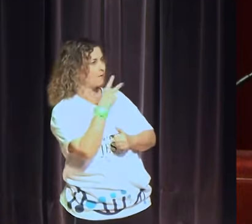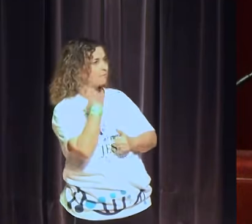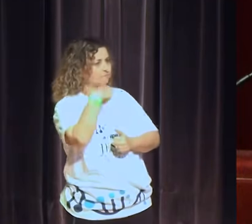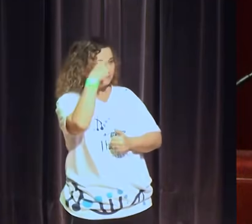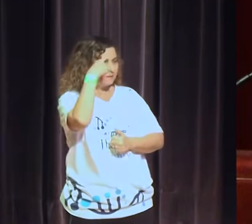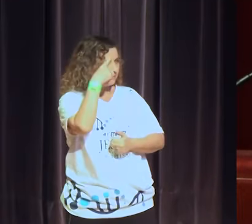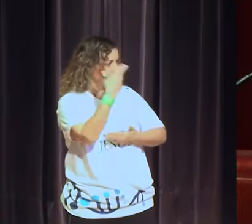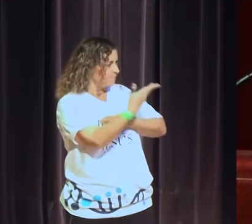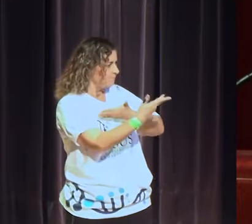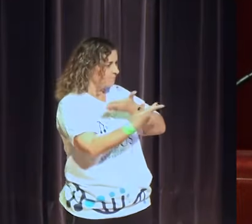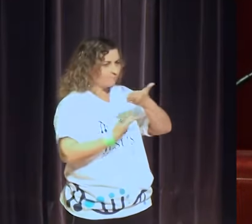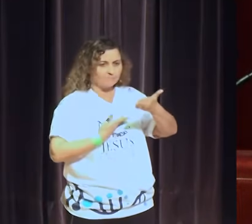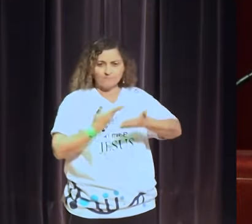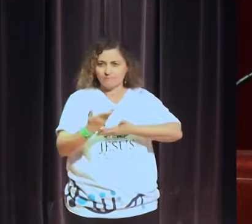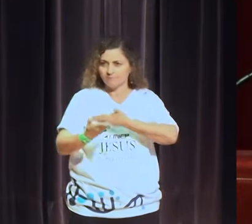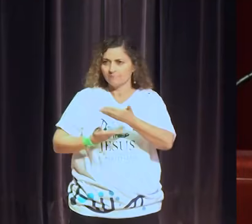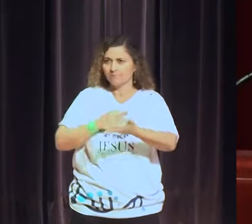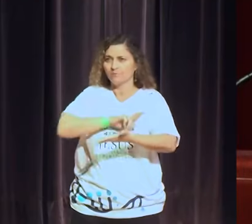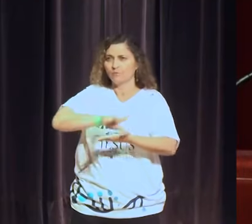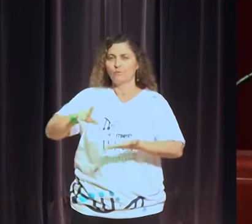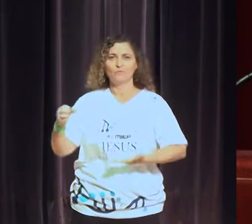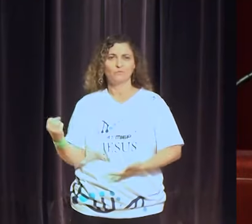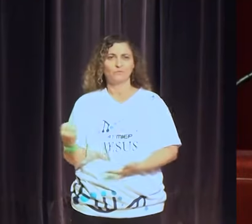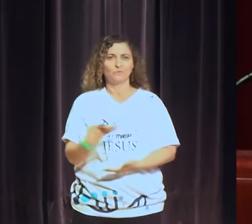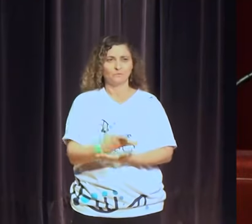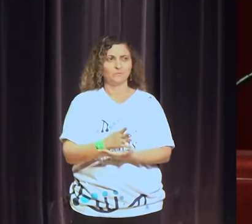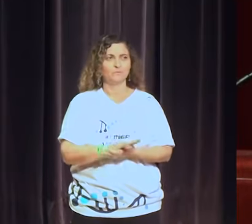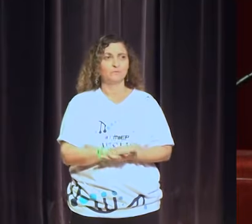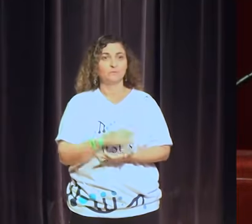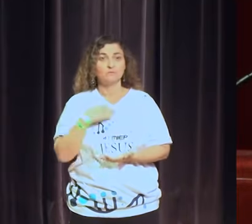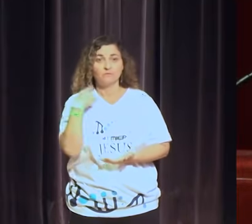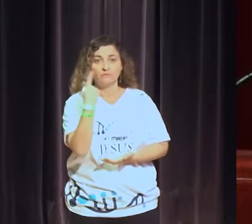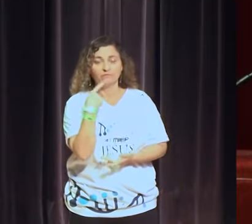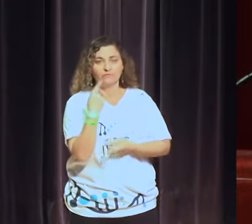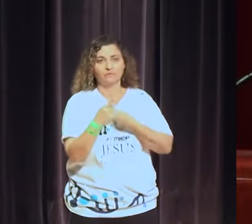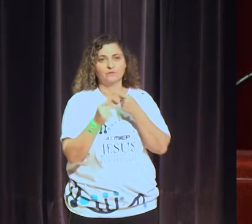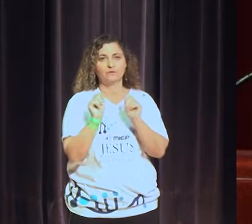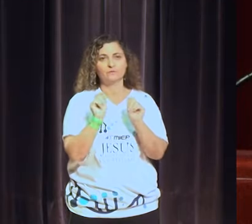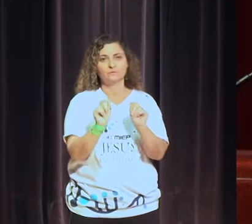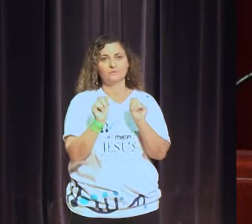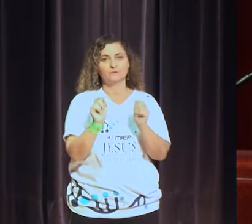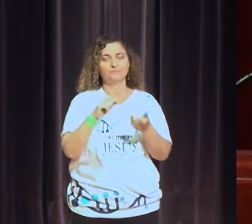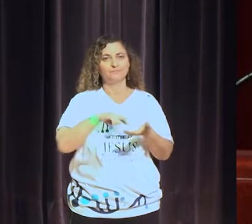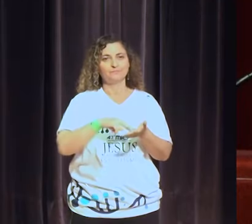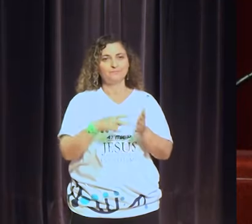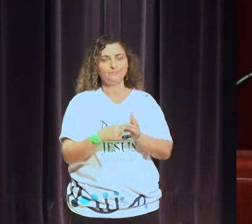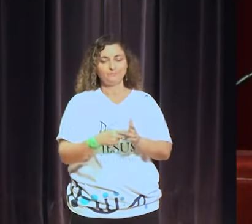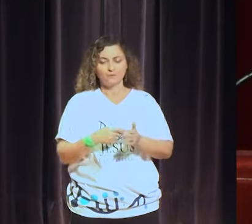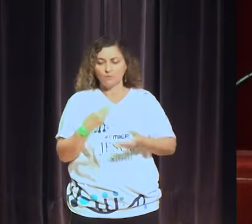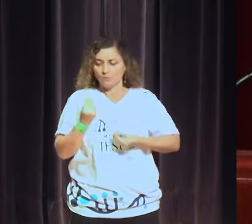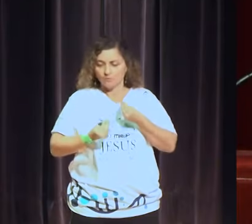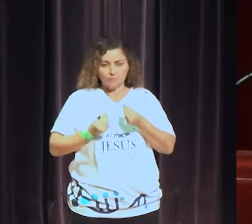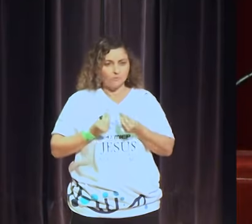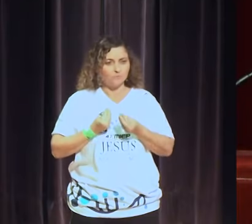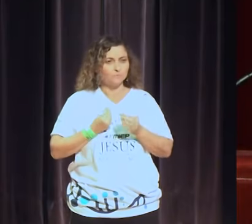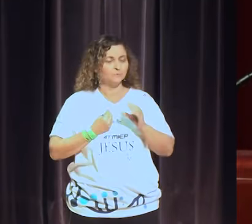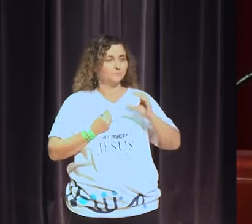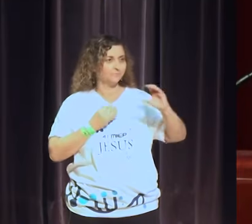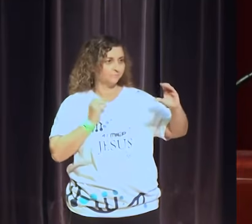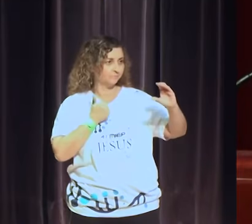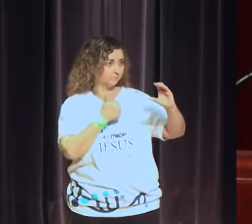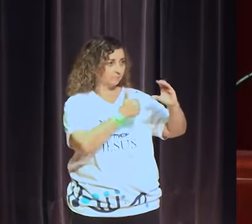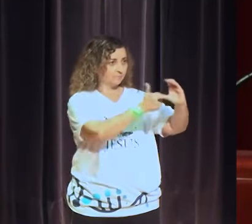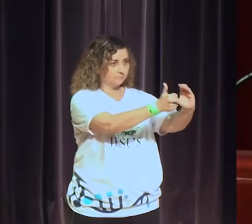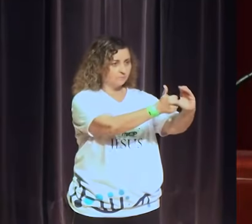novas. Nós vamos falar sobre a interação do cristianismo com outras religiões, mas eu já quero deixar claro